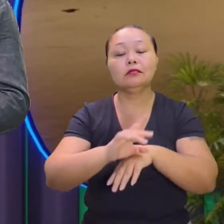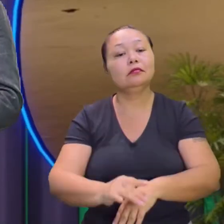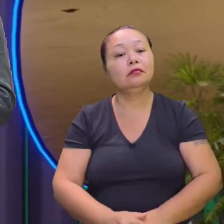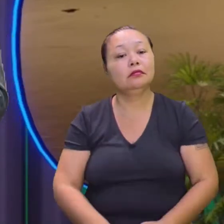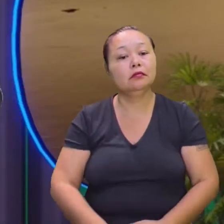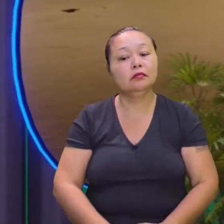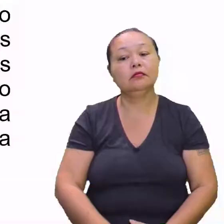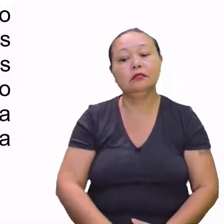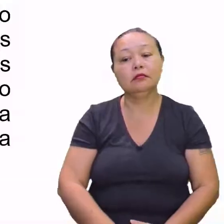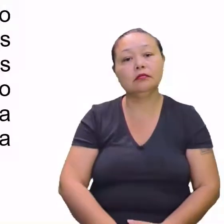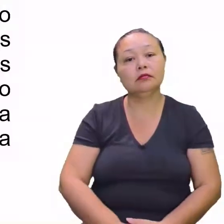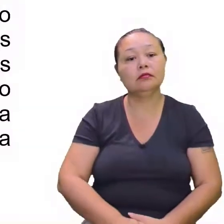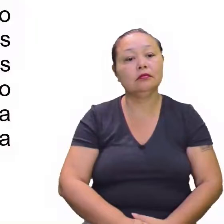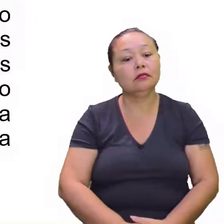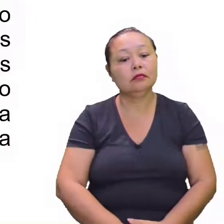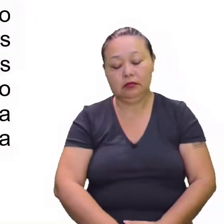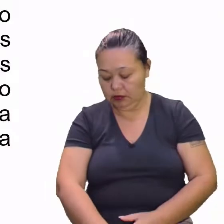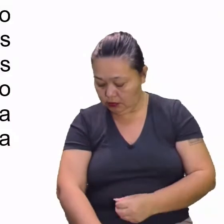Vamos lá.